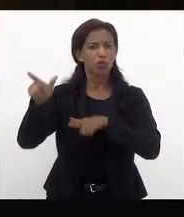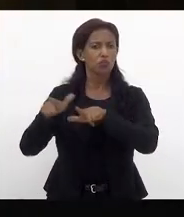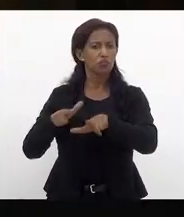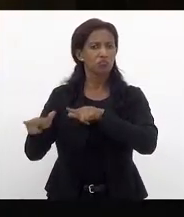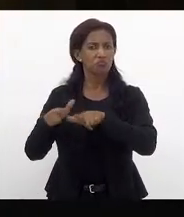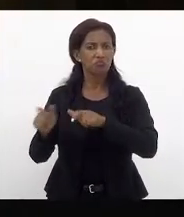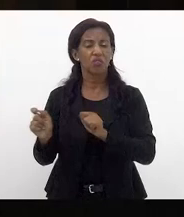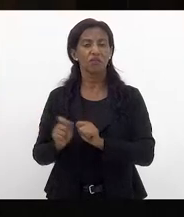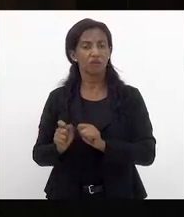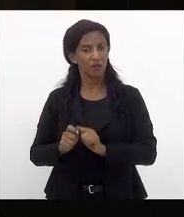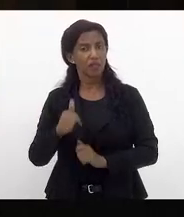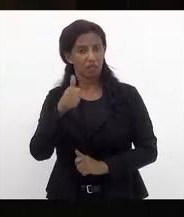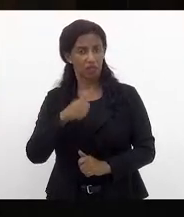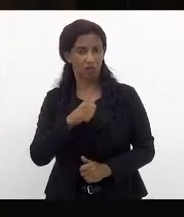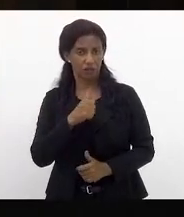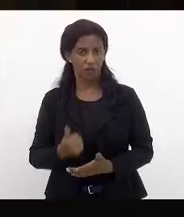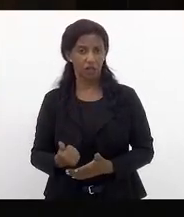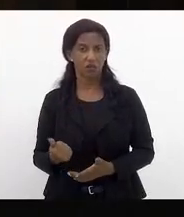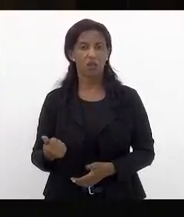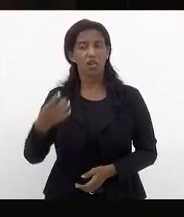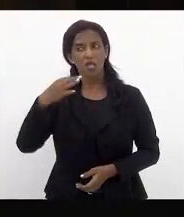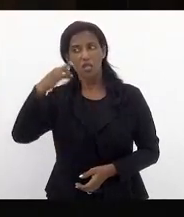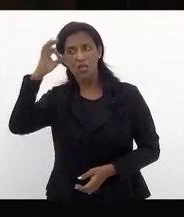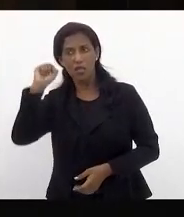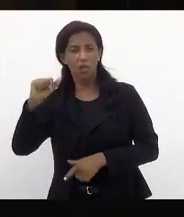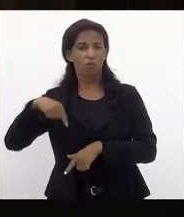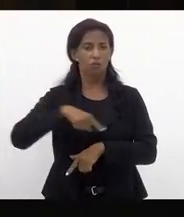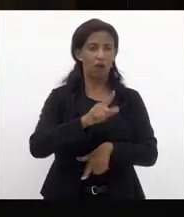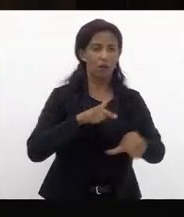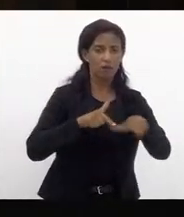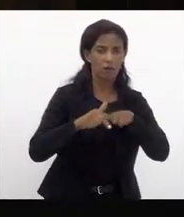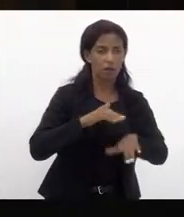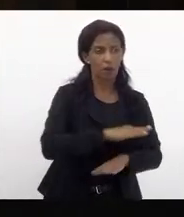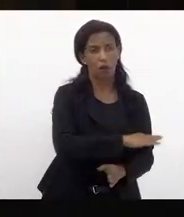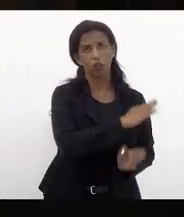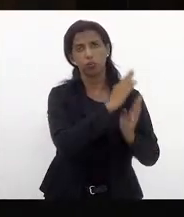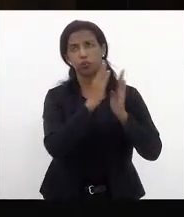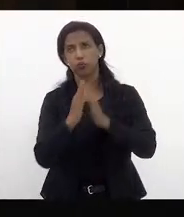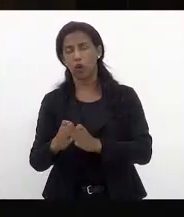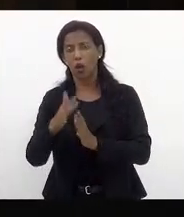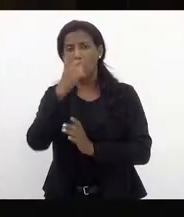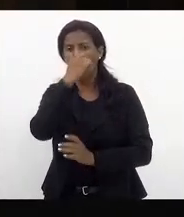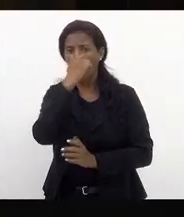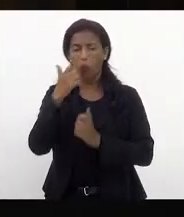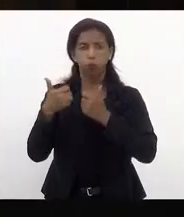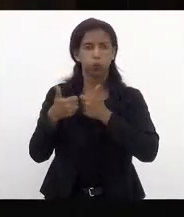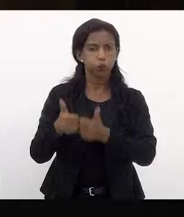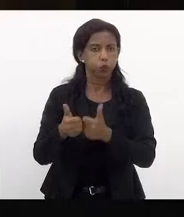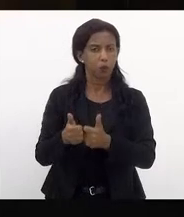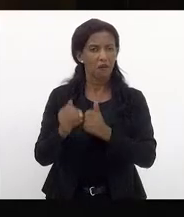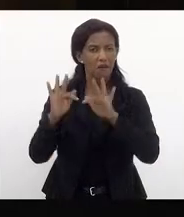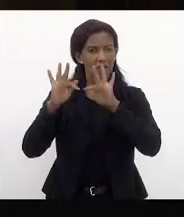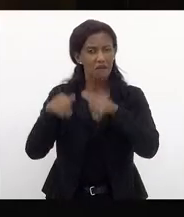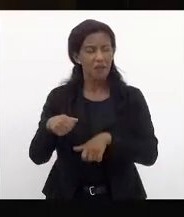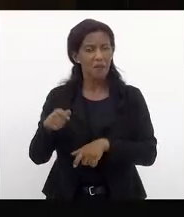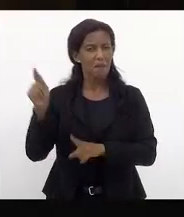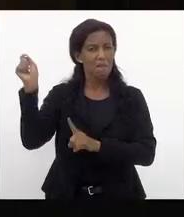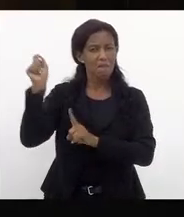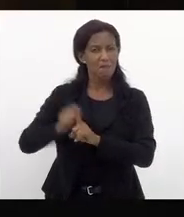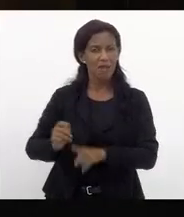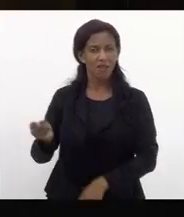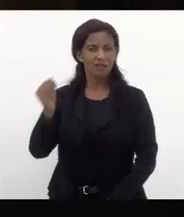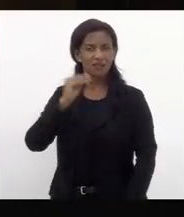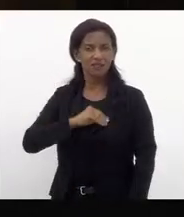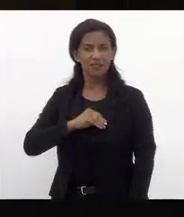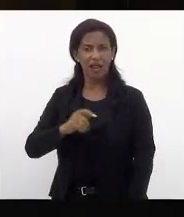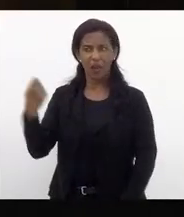estado fazem sacrifício. Saem cedo de casa, trabalham duro, pegam a condução lotada e vê no final do mês o